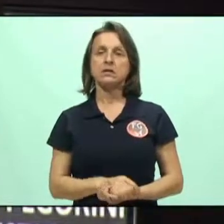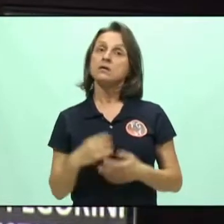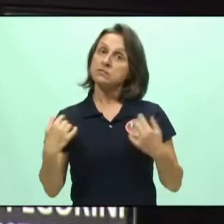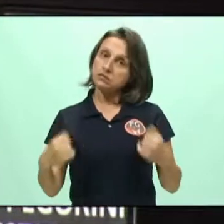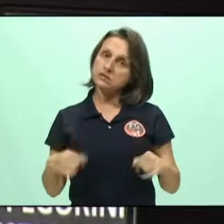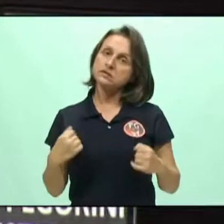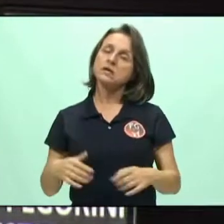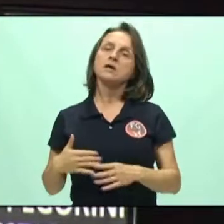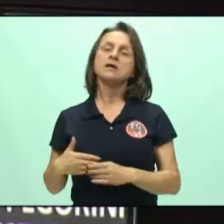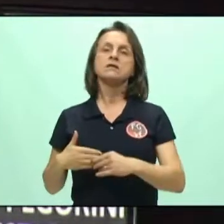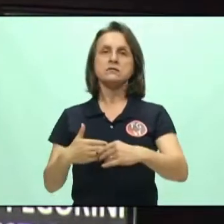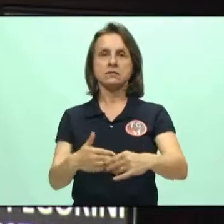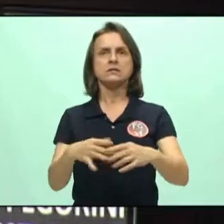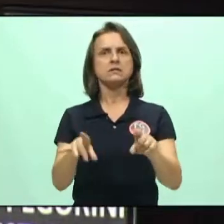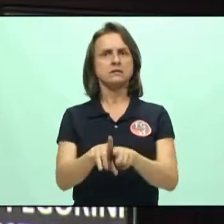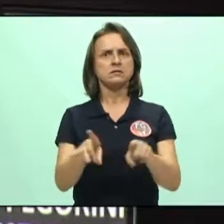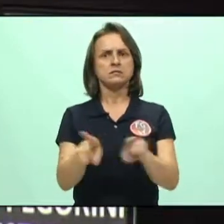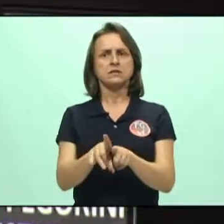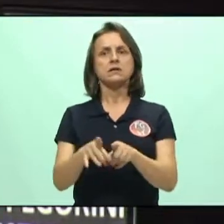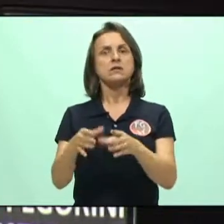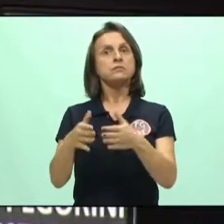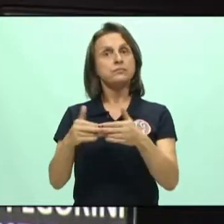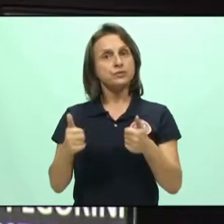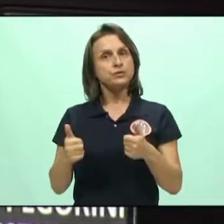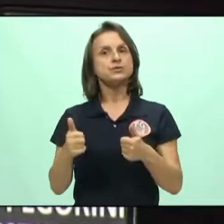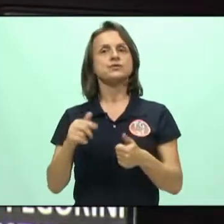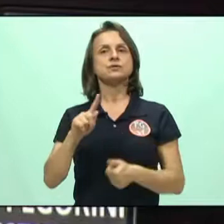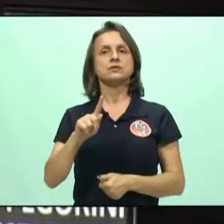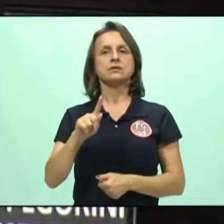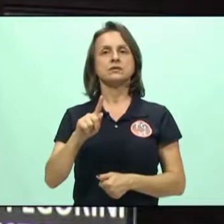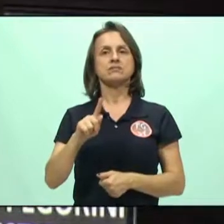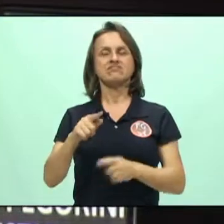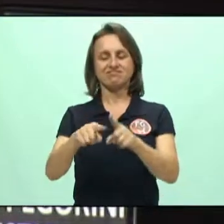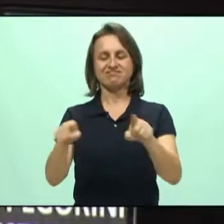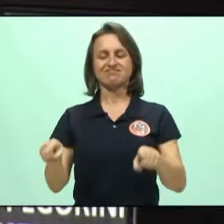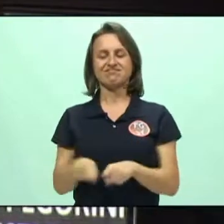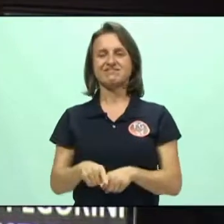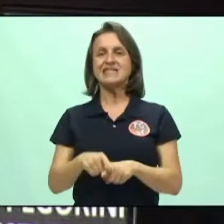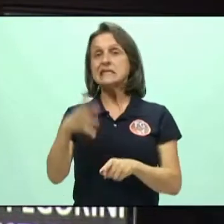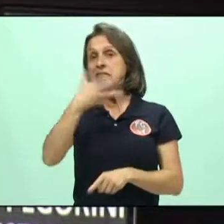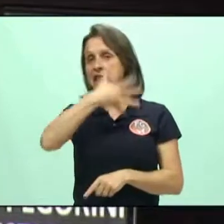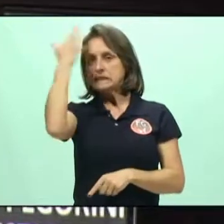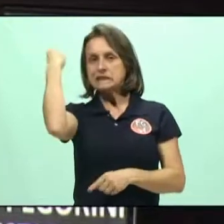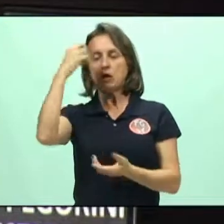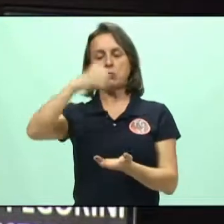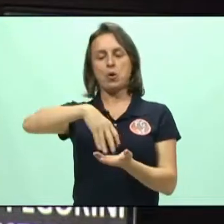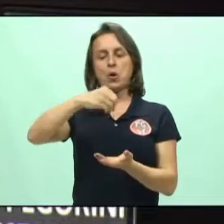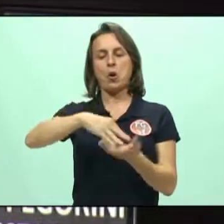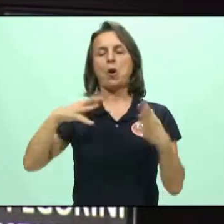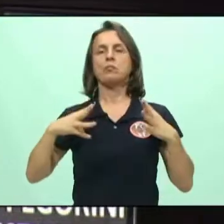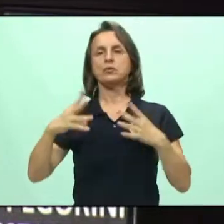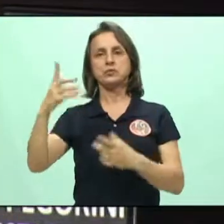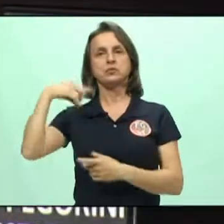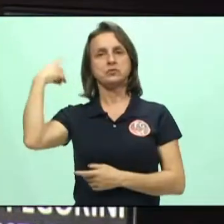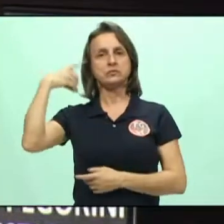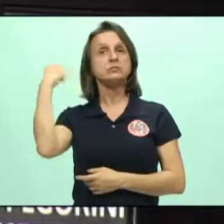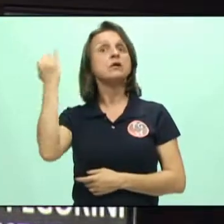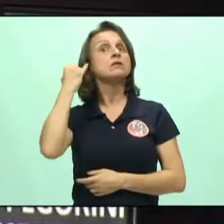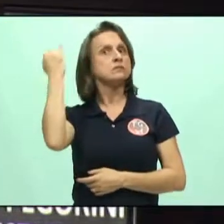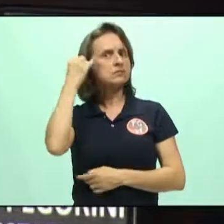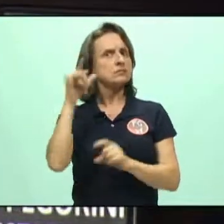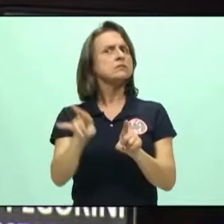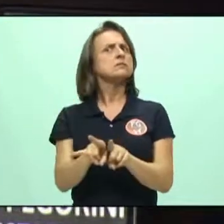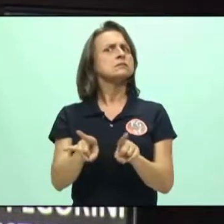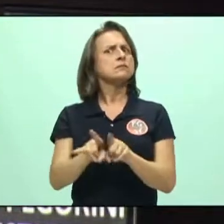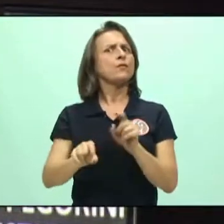aqui também eu queria pedir que o gabinete esqueceu de botar cópia aos deputados que seria importante também uma maneira Beto que